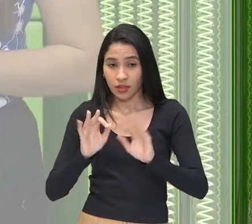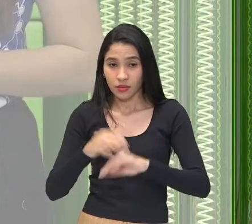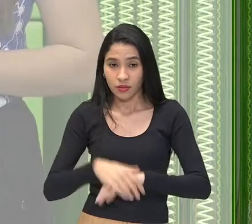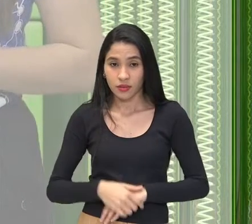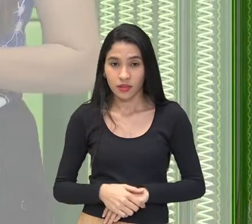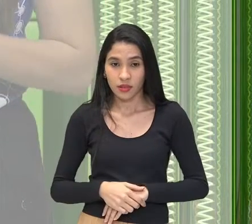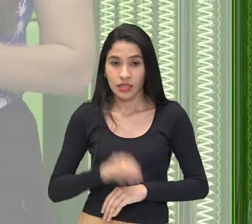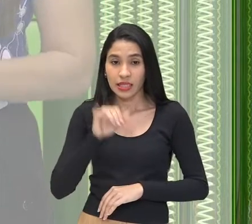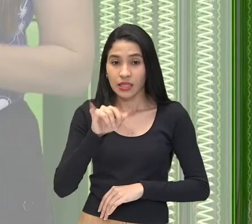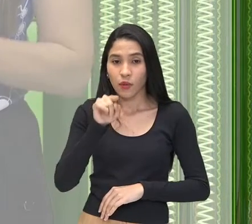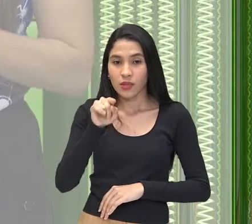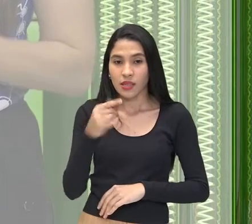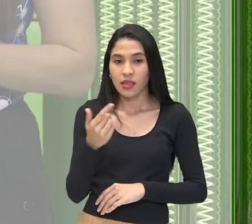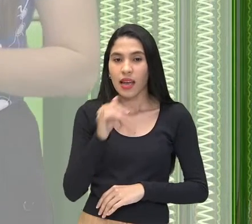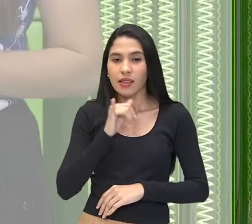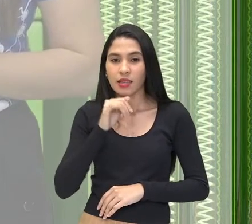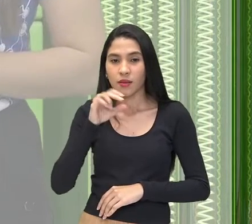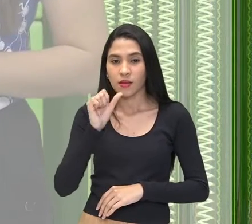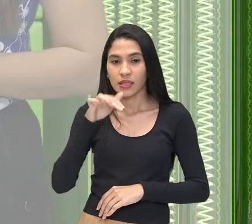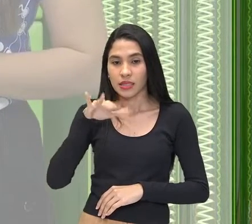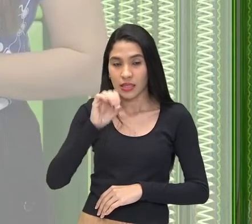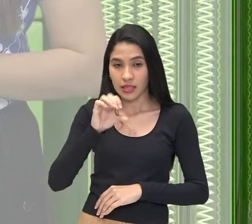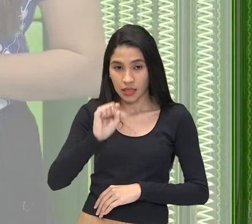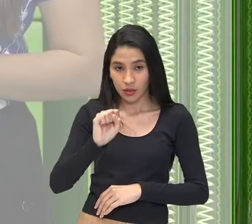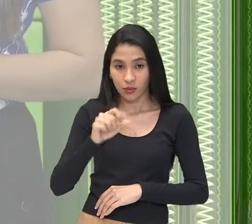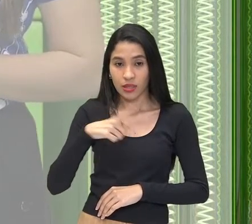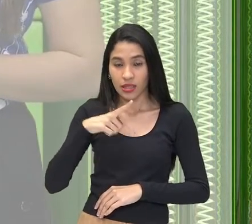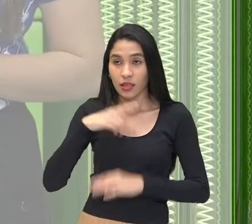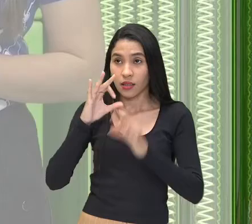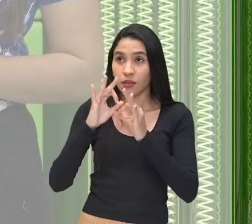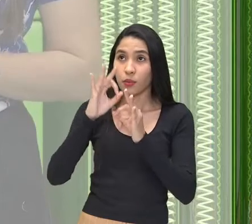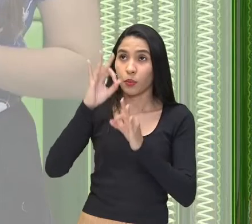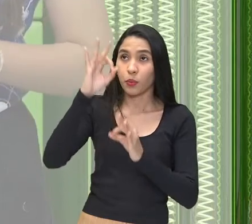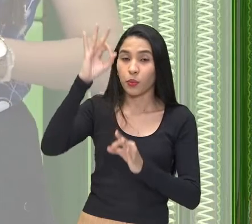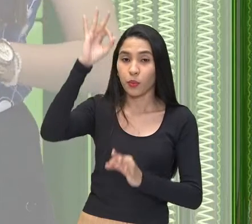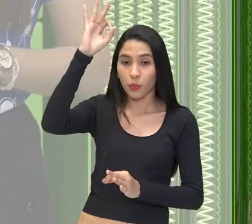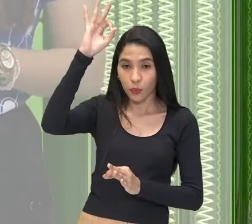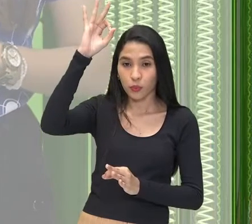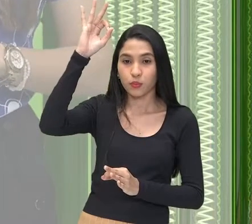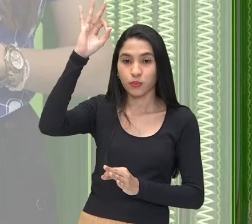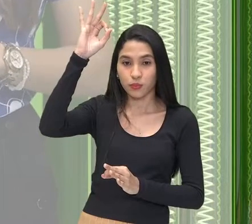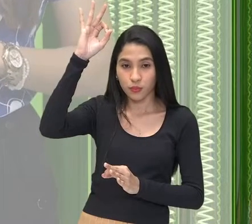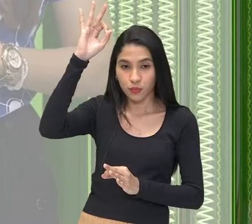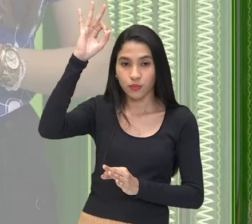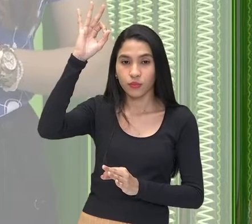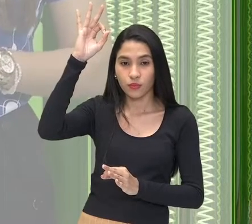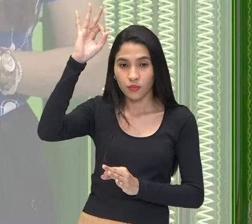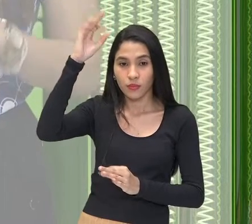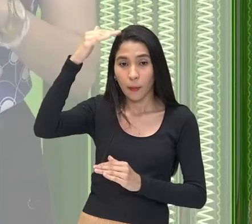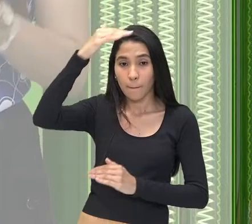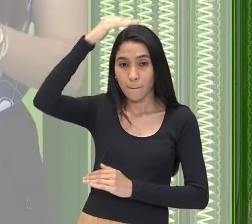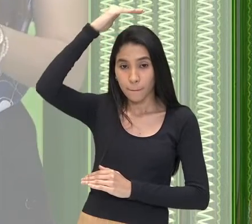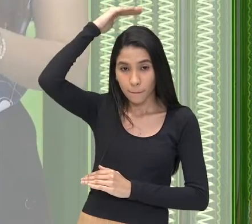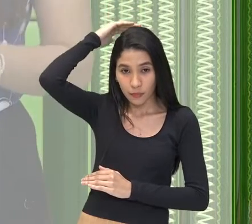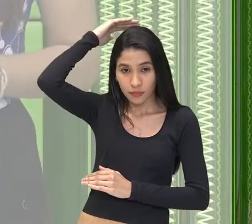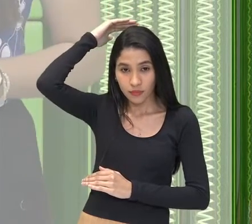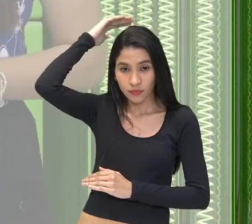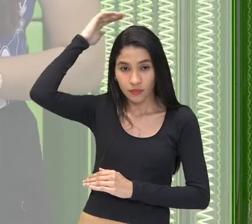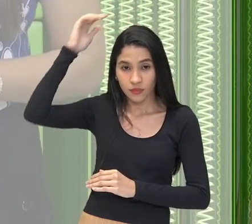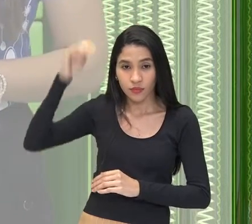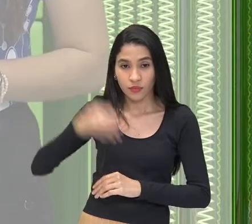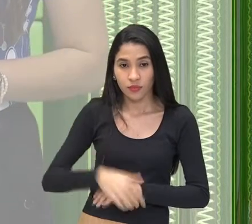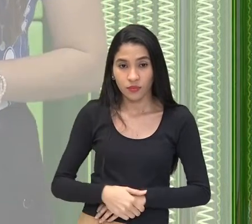aqui em Santos tem uma coluna de ar muito grande sobre a cabeça.